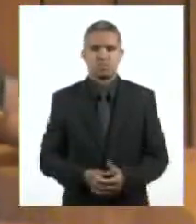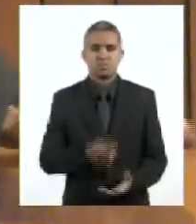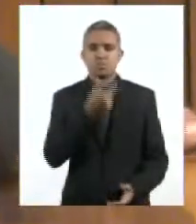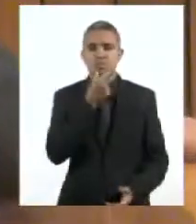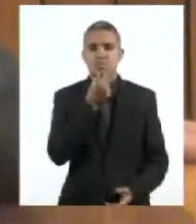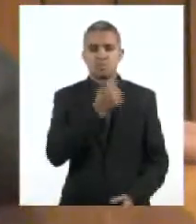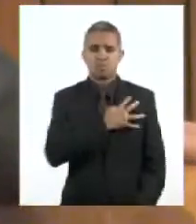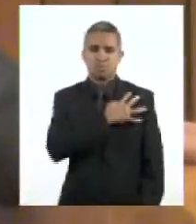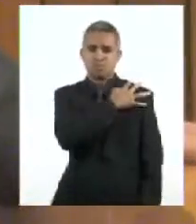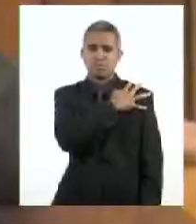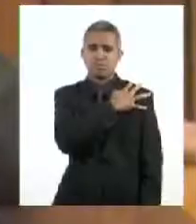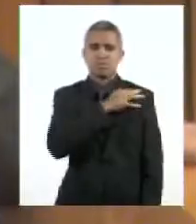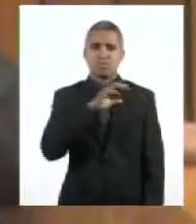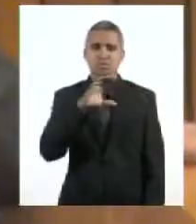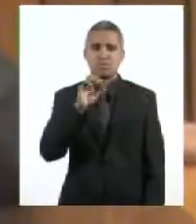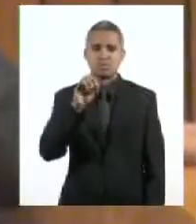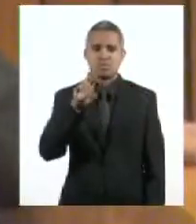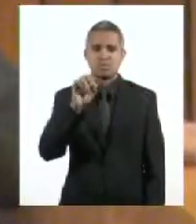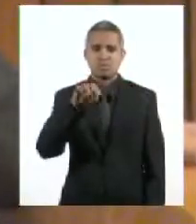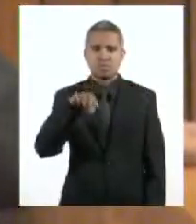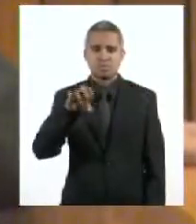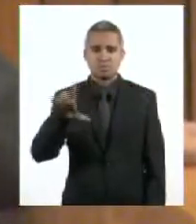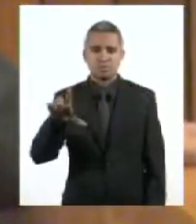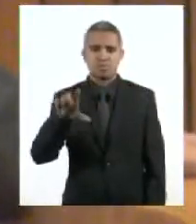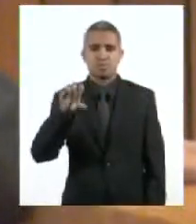homem de frente, é um homem de frente,